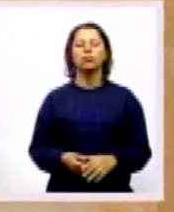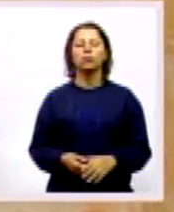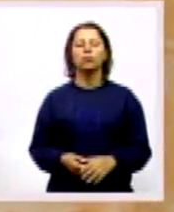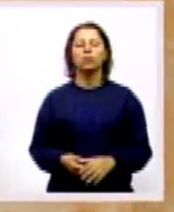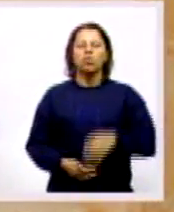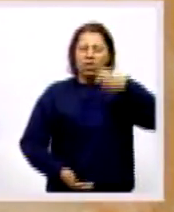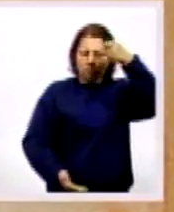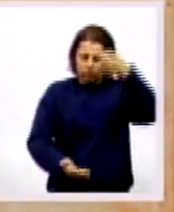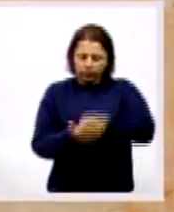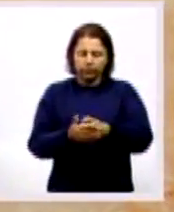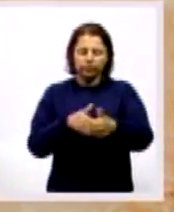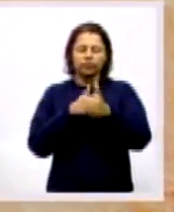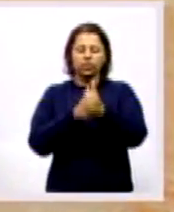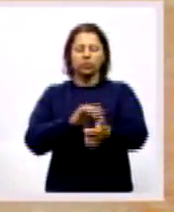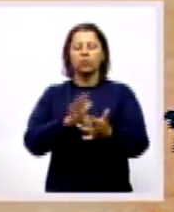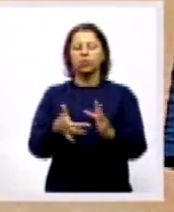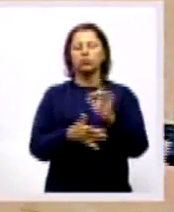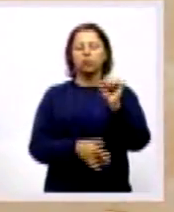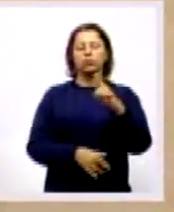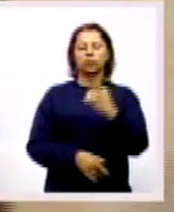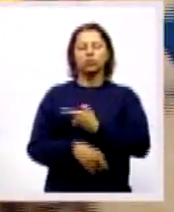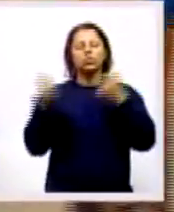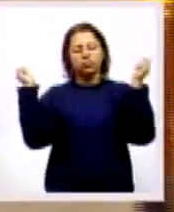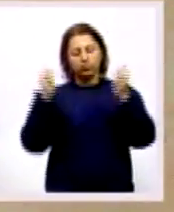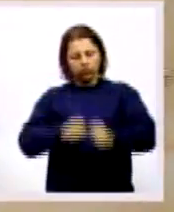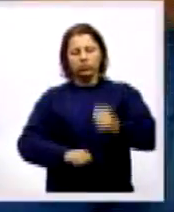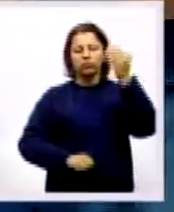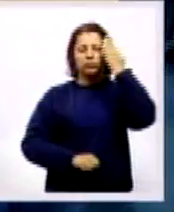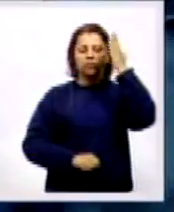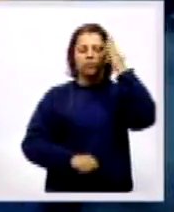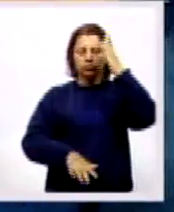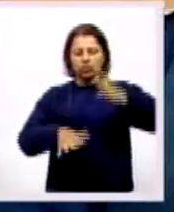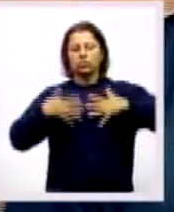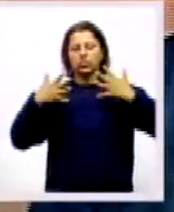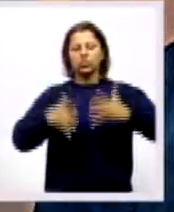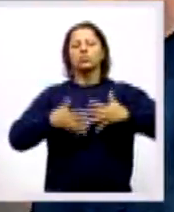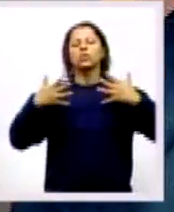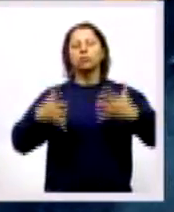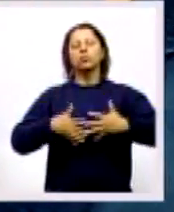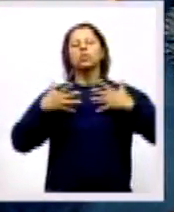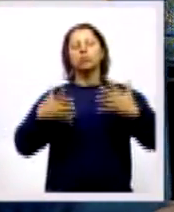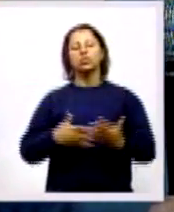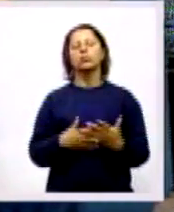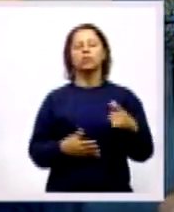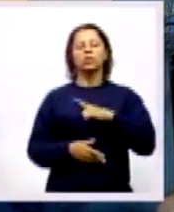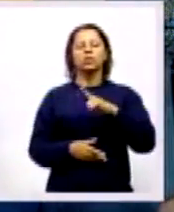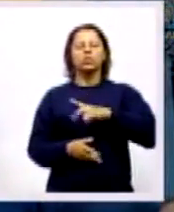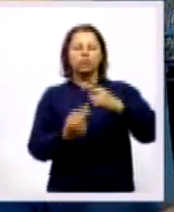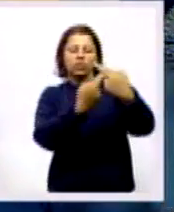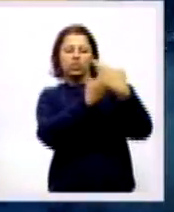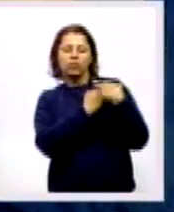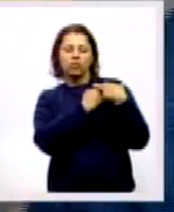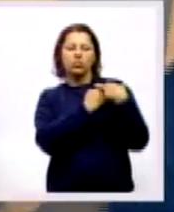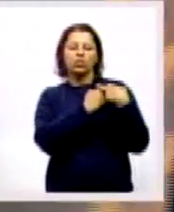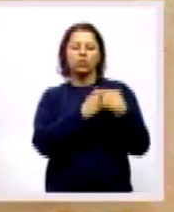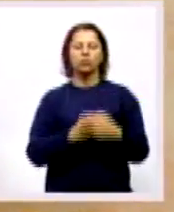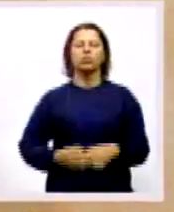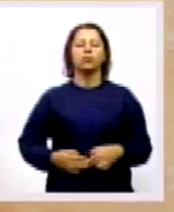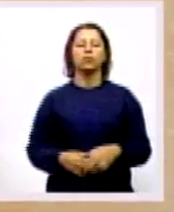nos passos dele, para que nós possamos descobrir a alegria. Há também uma responsabilidade o tempo